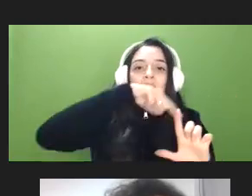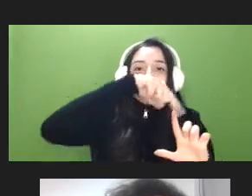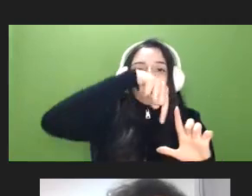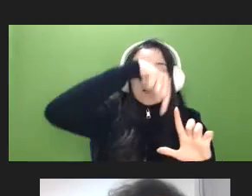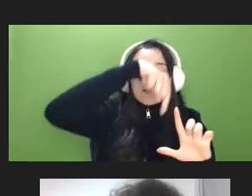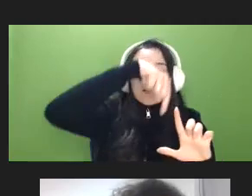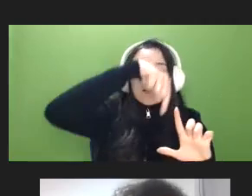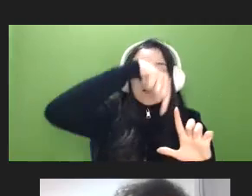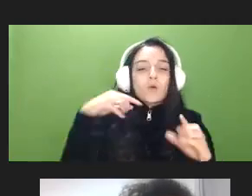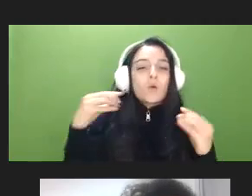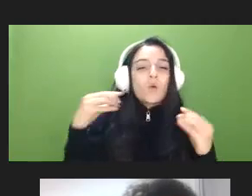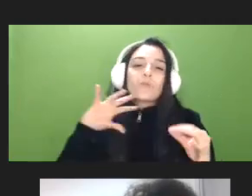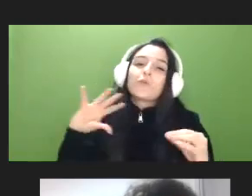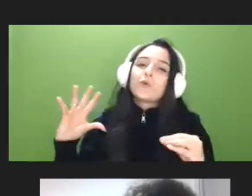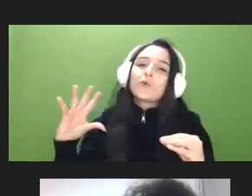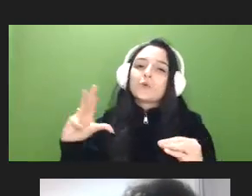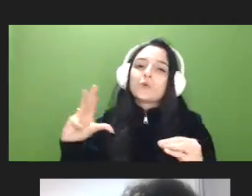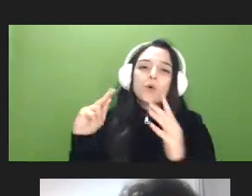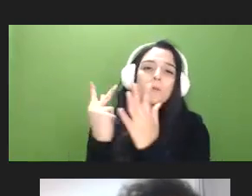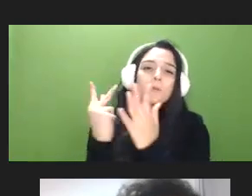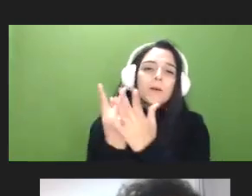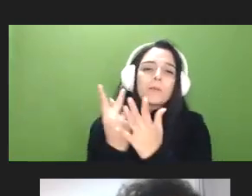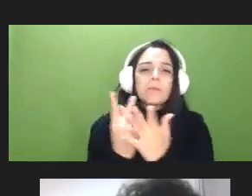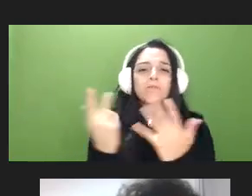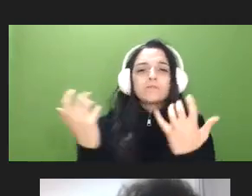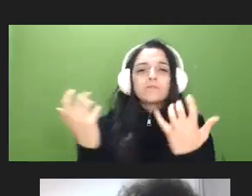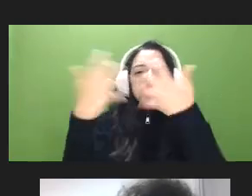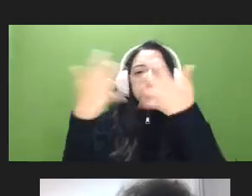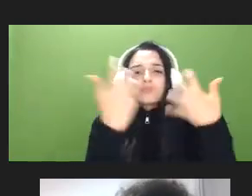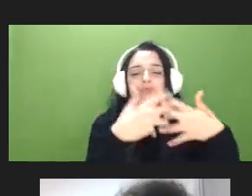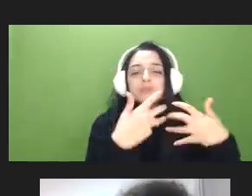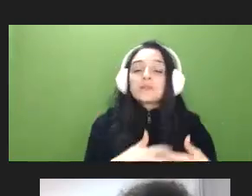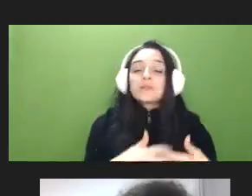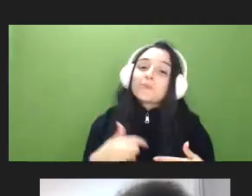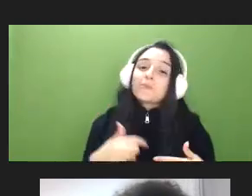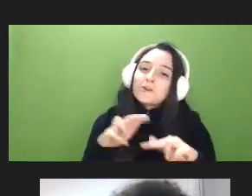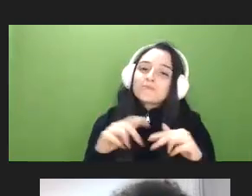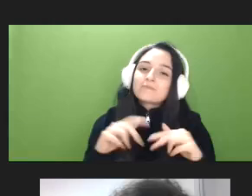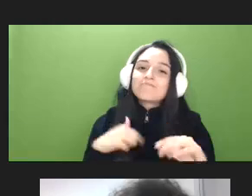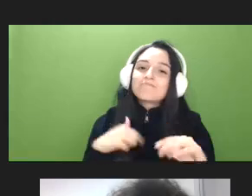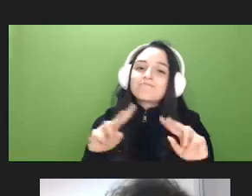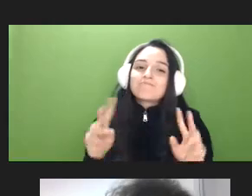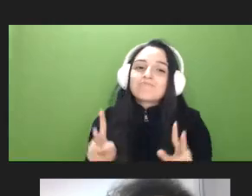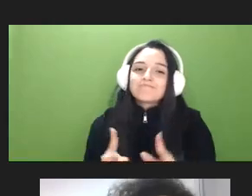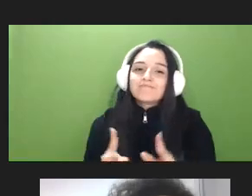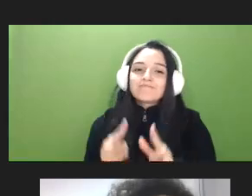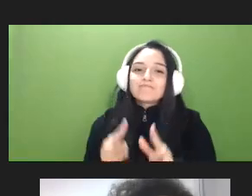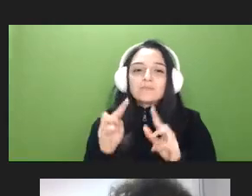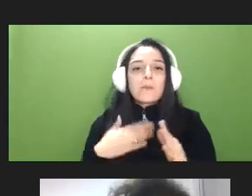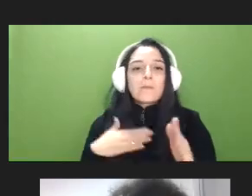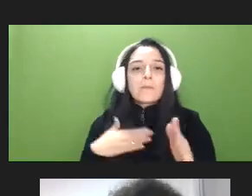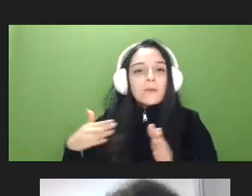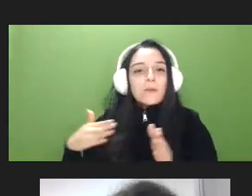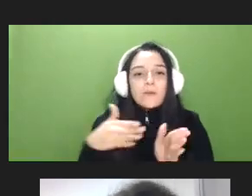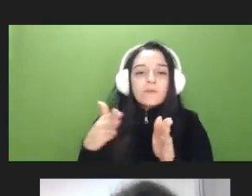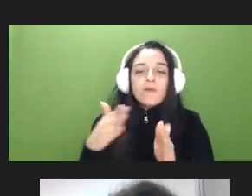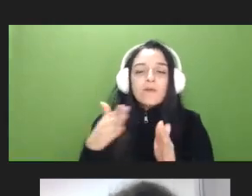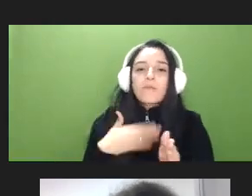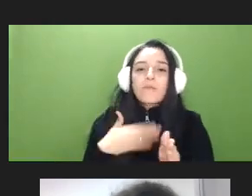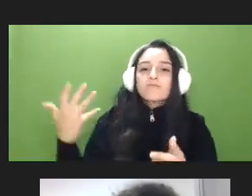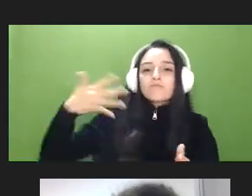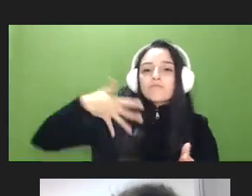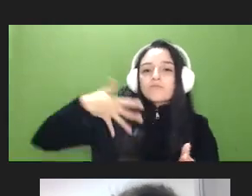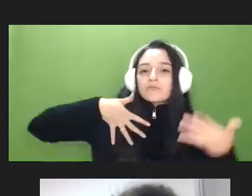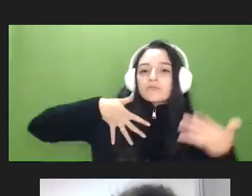todas aconteceram? Então, queria reservar aqui um momentinho para falar um pouco desses meus percursos, desses meus atravessamentos e dessas minhas